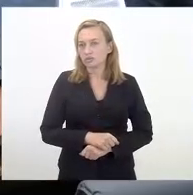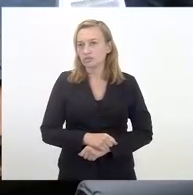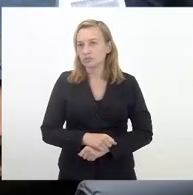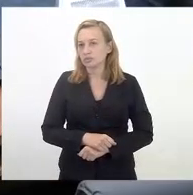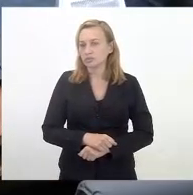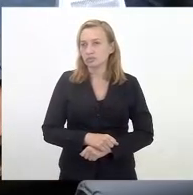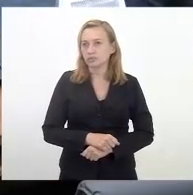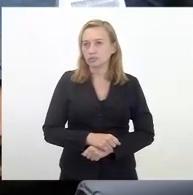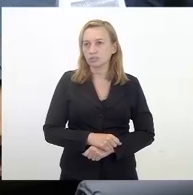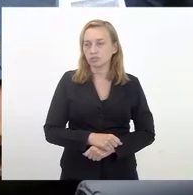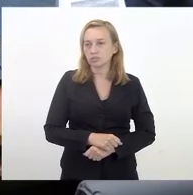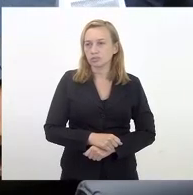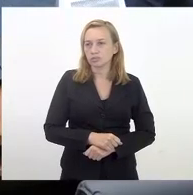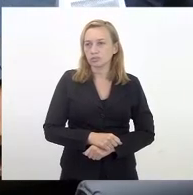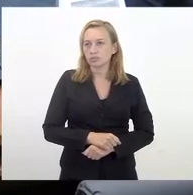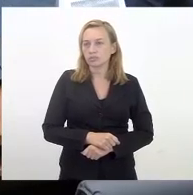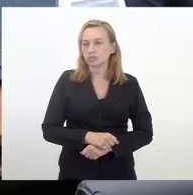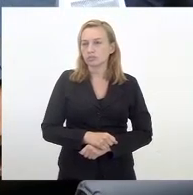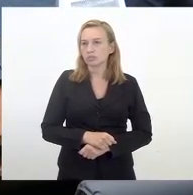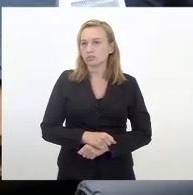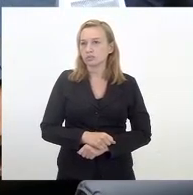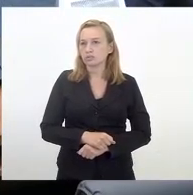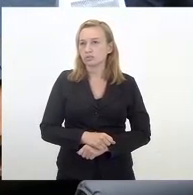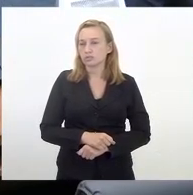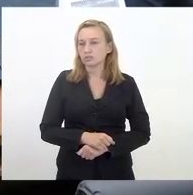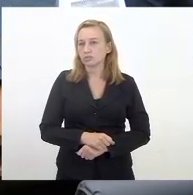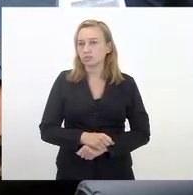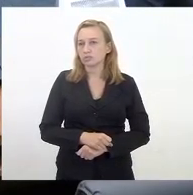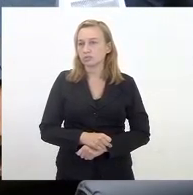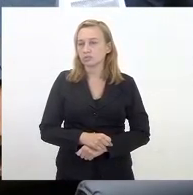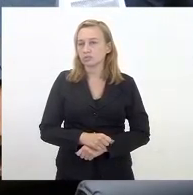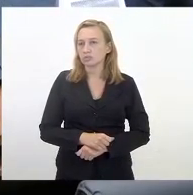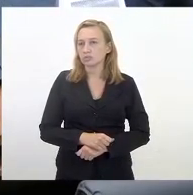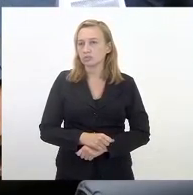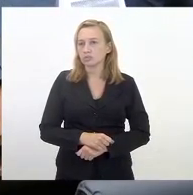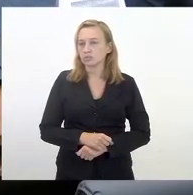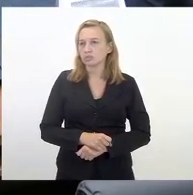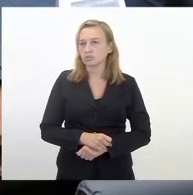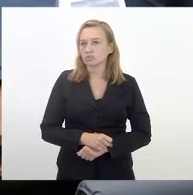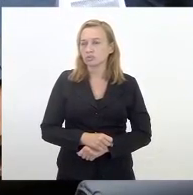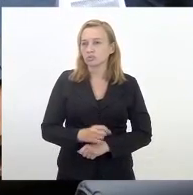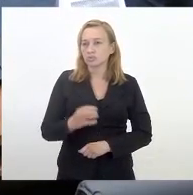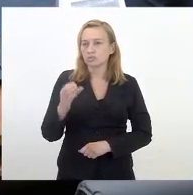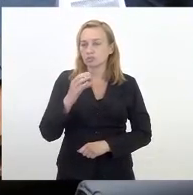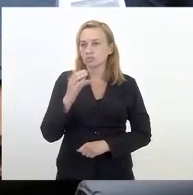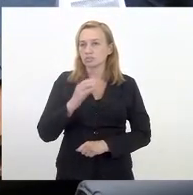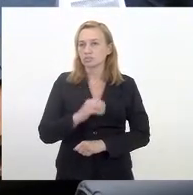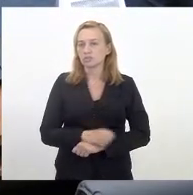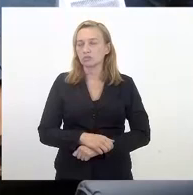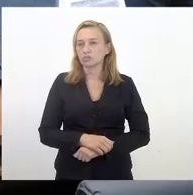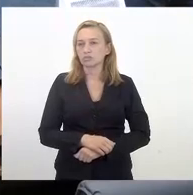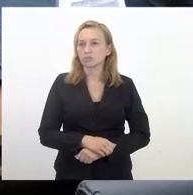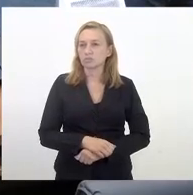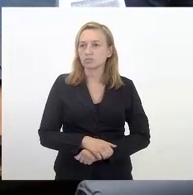E aí tu tais indo de urgência